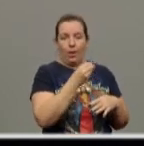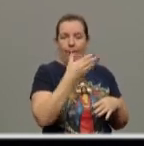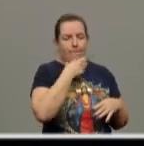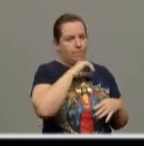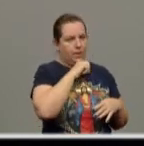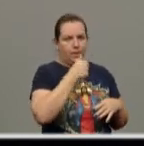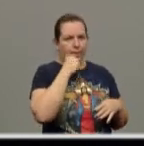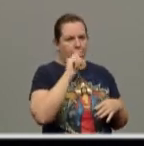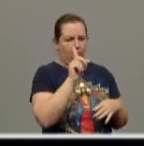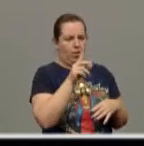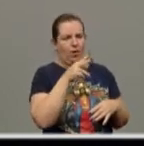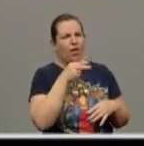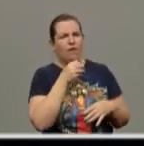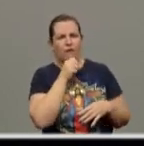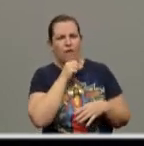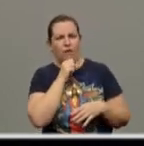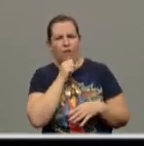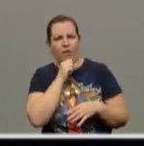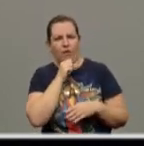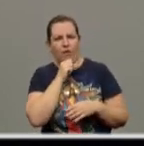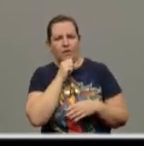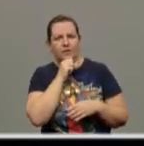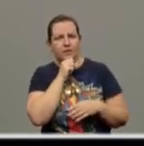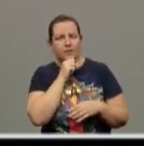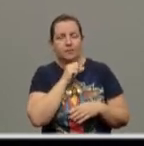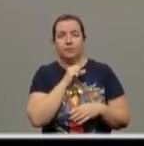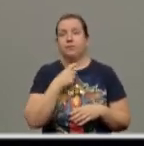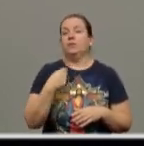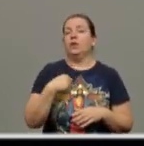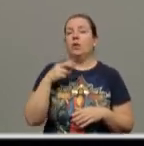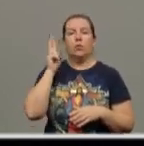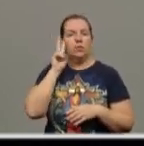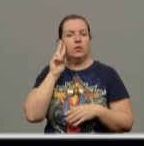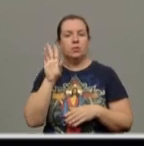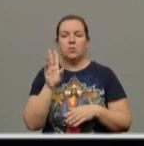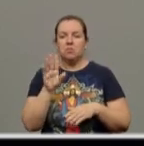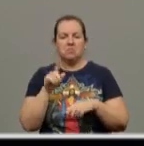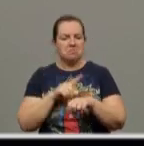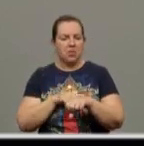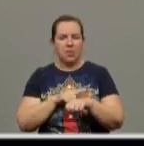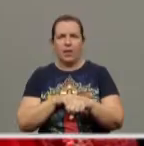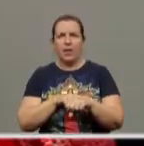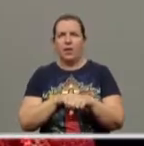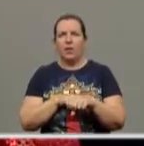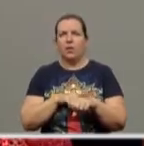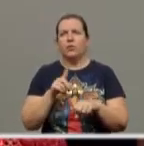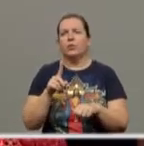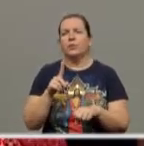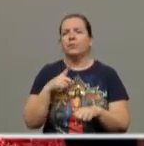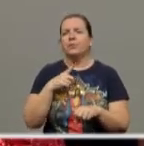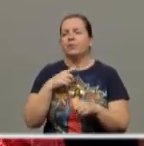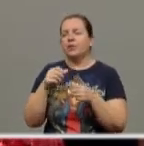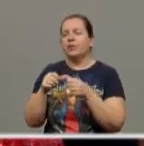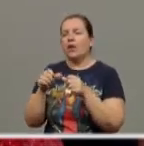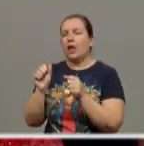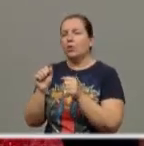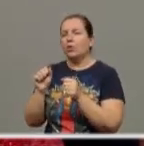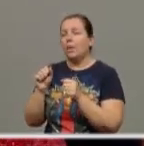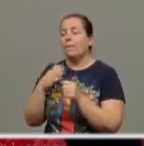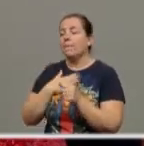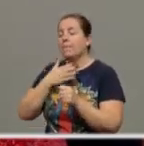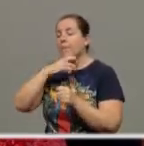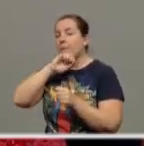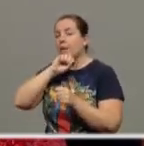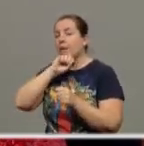seríssima. Não me lembro de nenhum momento na minha vida ter ficado com meu avô e minha avó para meu pai e minha mãe ter que ir